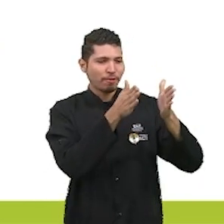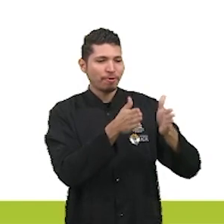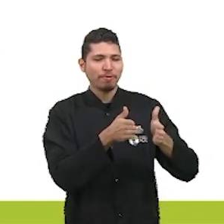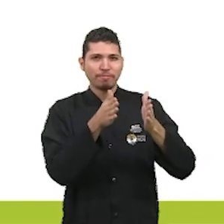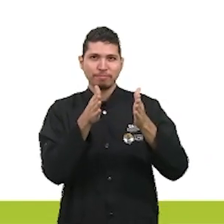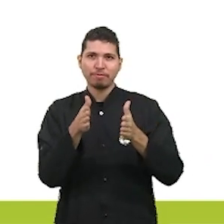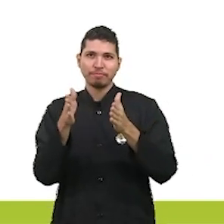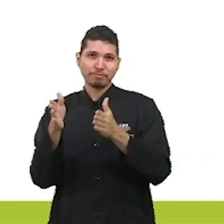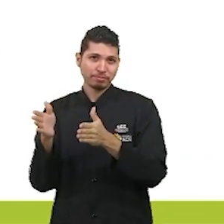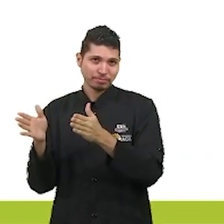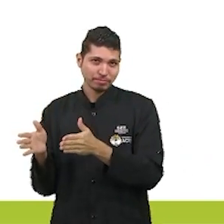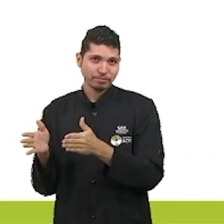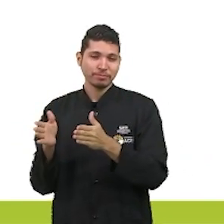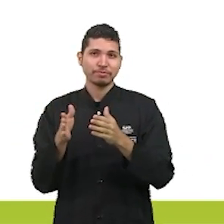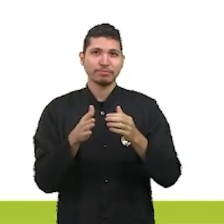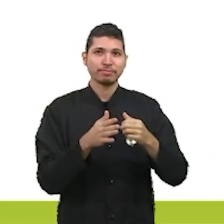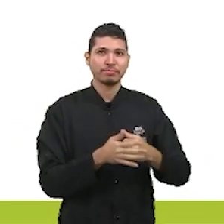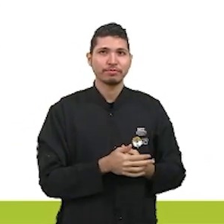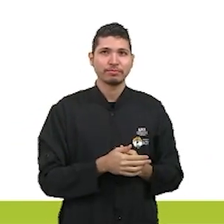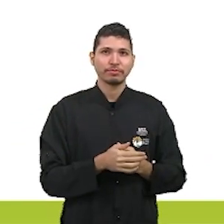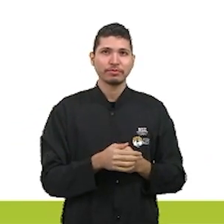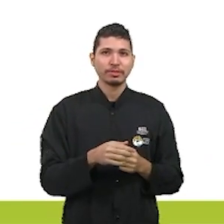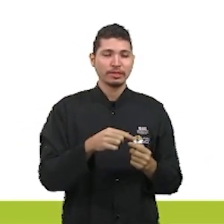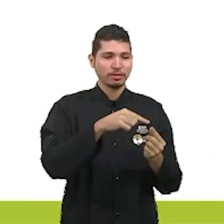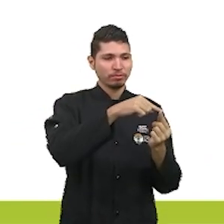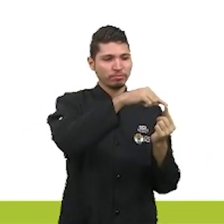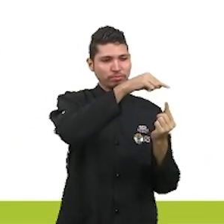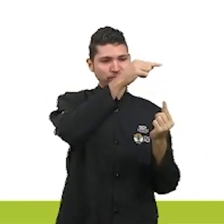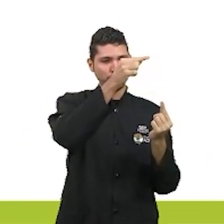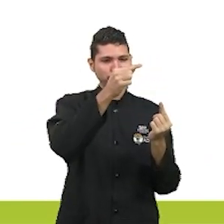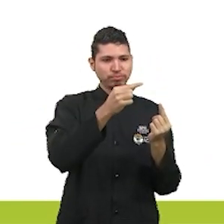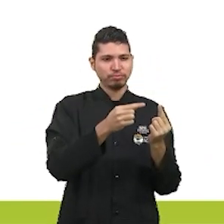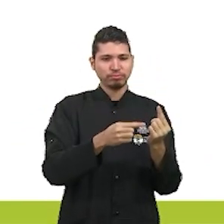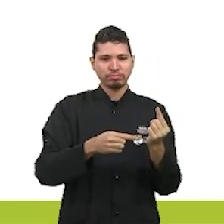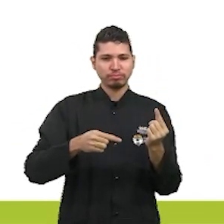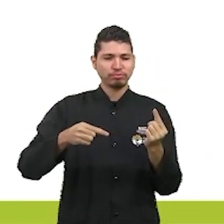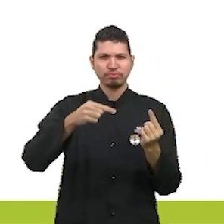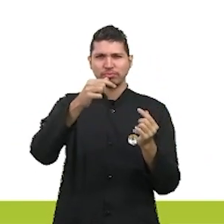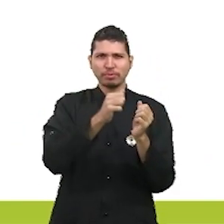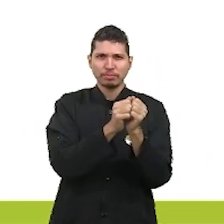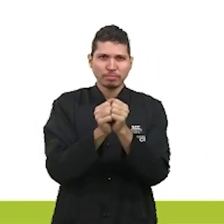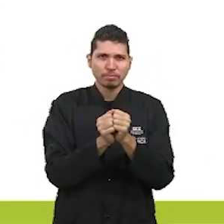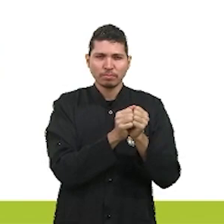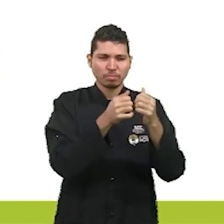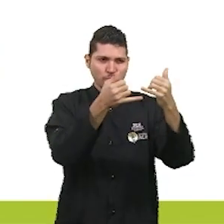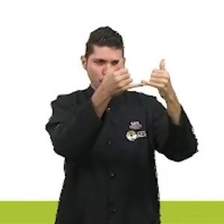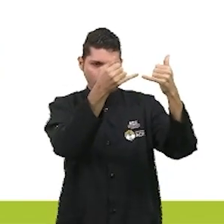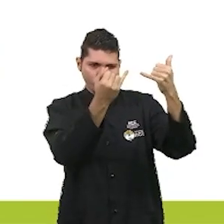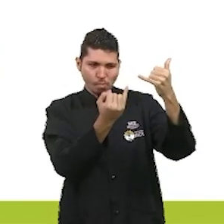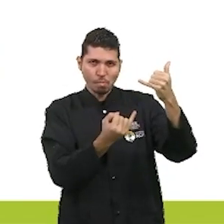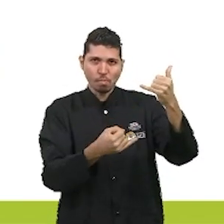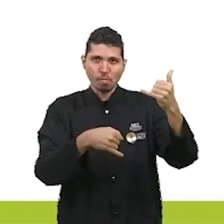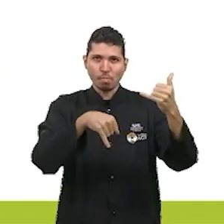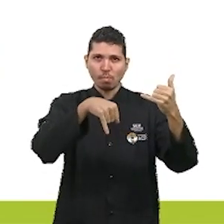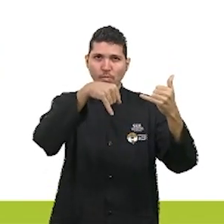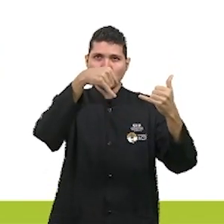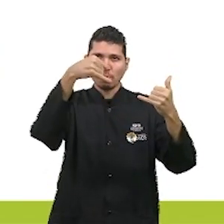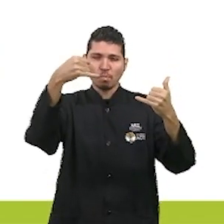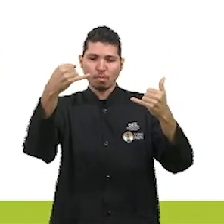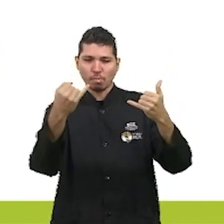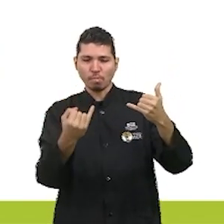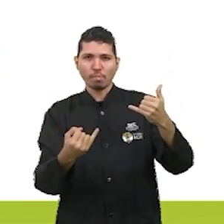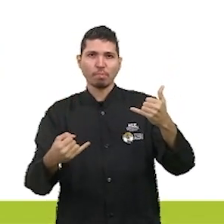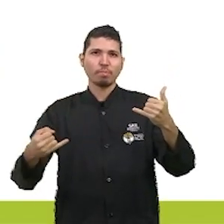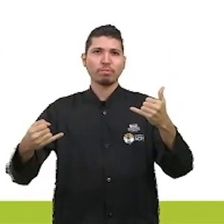os geradores ficam no mesmo fio e o polo positivo de um é ligado ao negativo do seguinte, né,